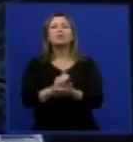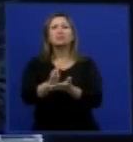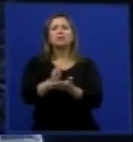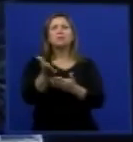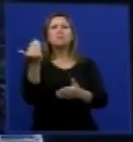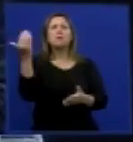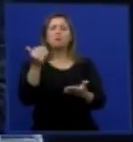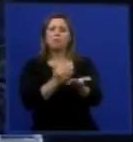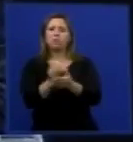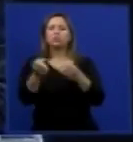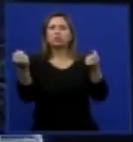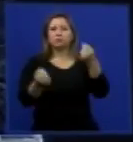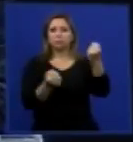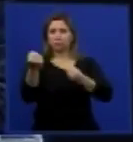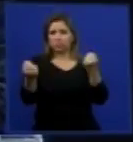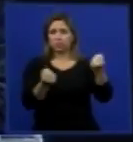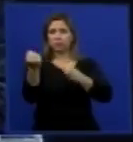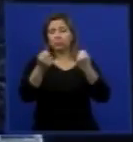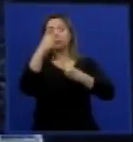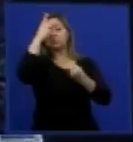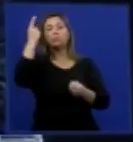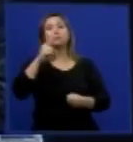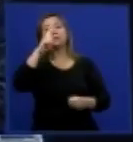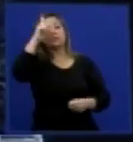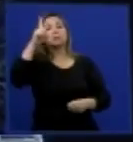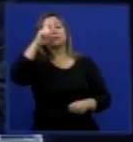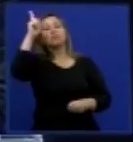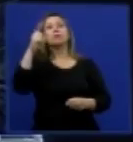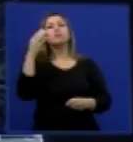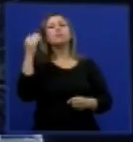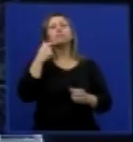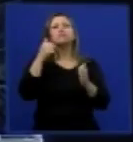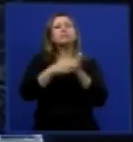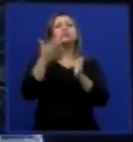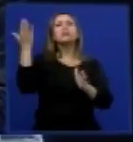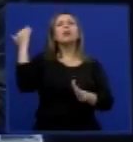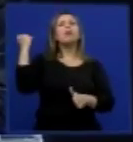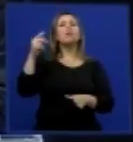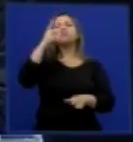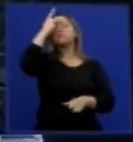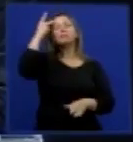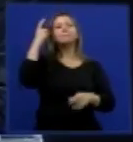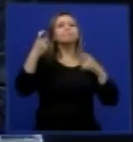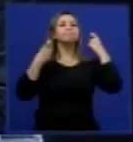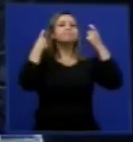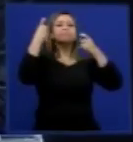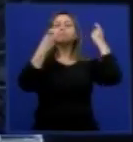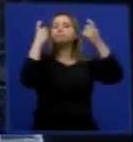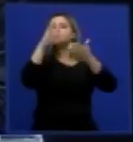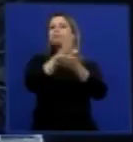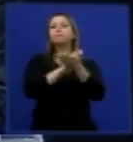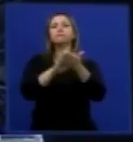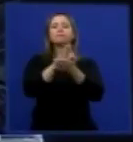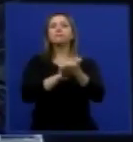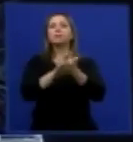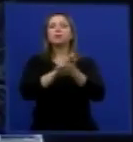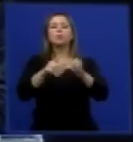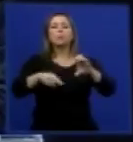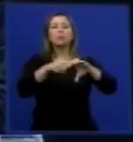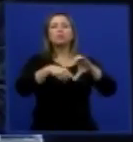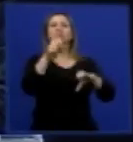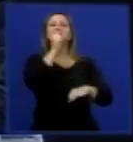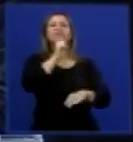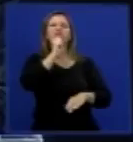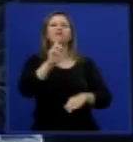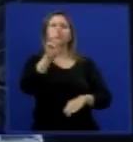veículos terem sido inventados e até Poucos Anos ninguém havia se preocupado em dar solução a eles no Brasil